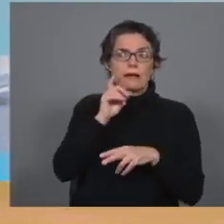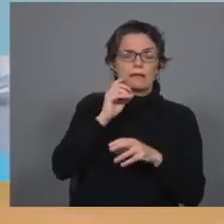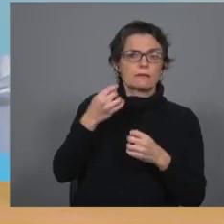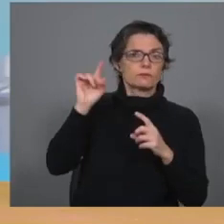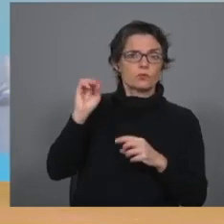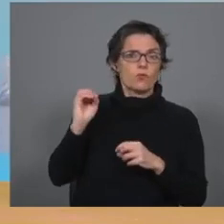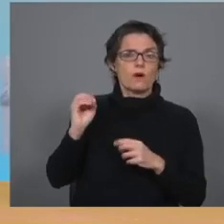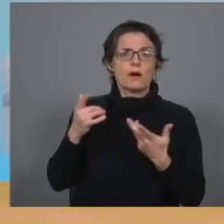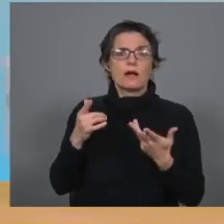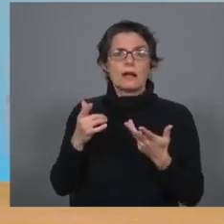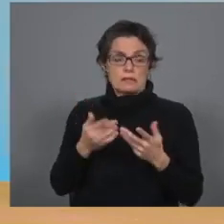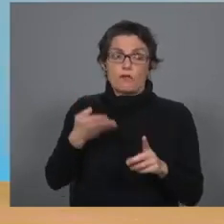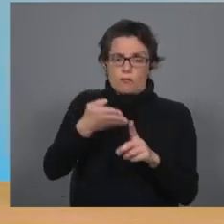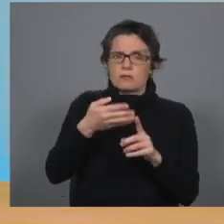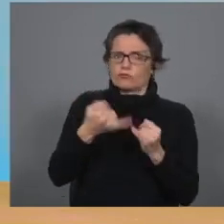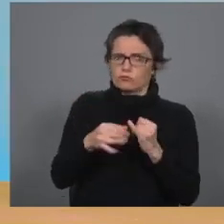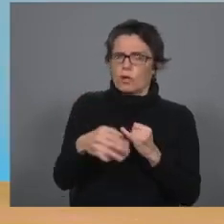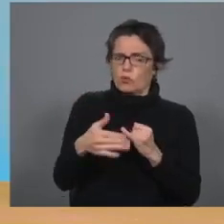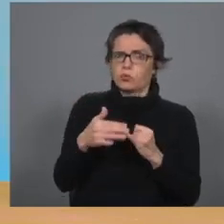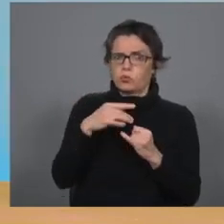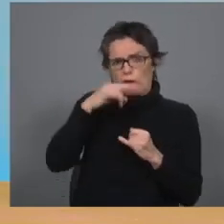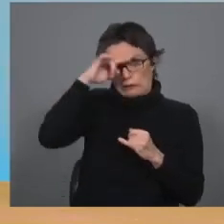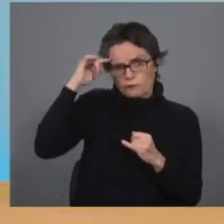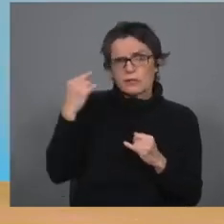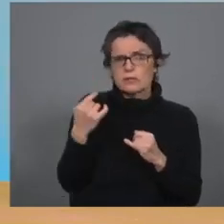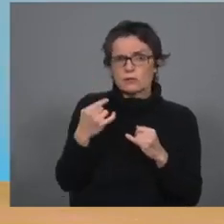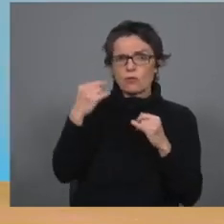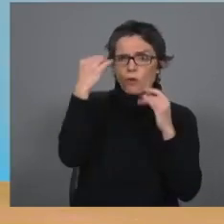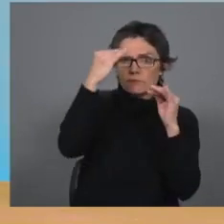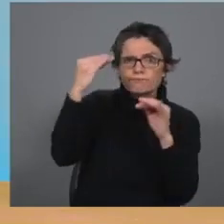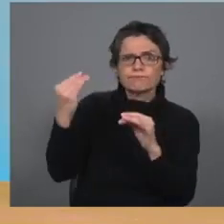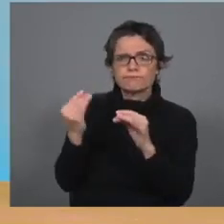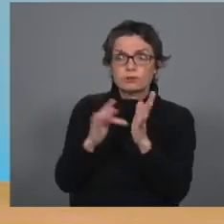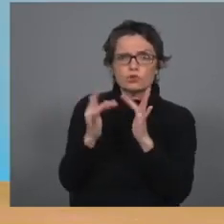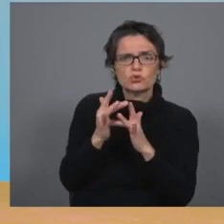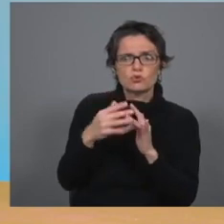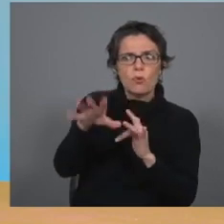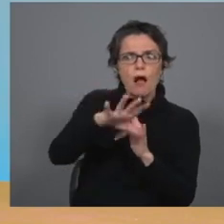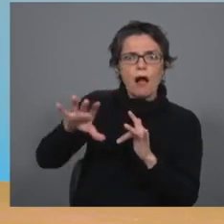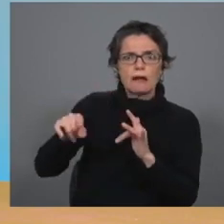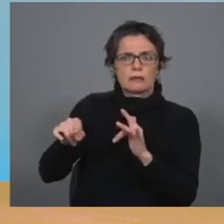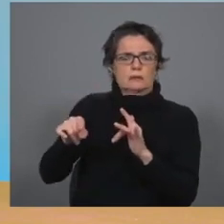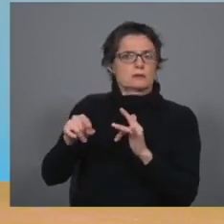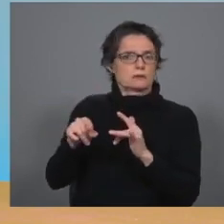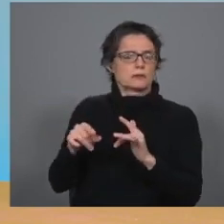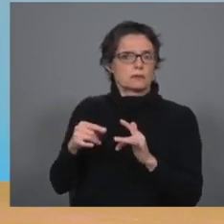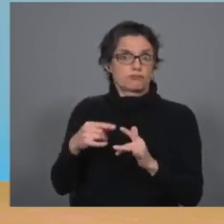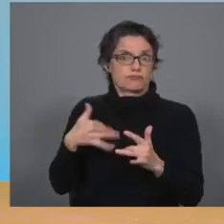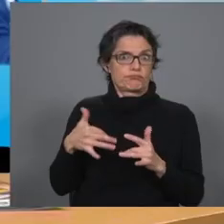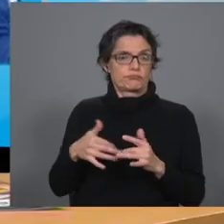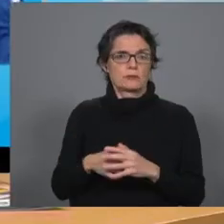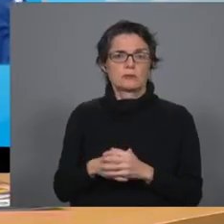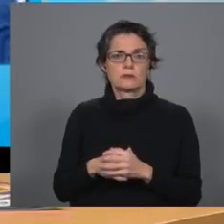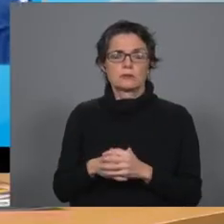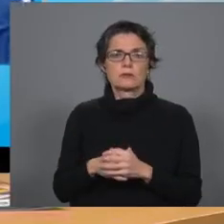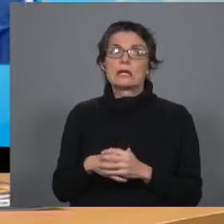uma missão arriscada esta do anunciador do Evangelho em alguns recantos do mundo. Sim. Em